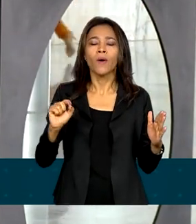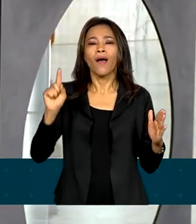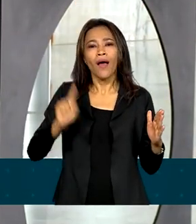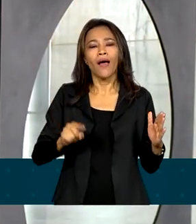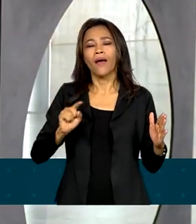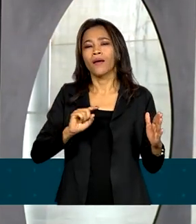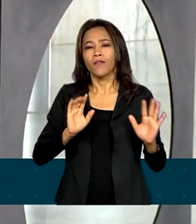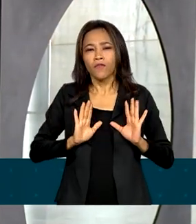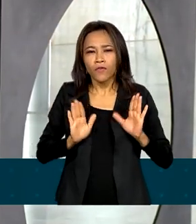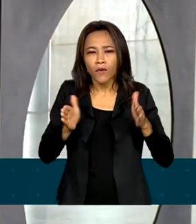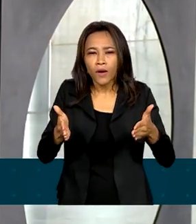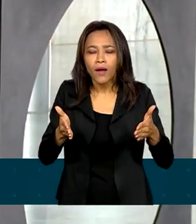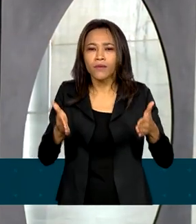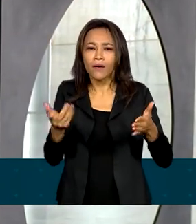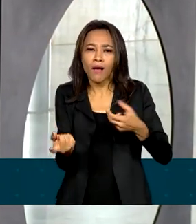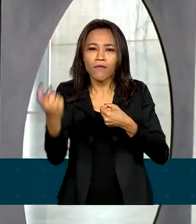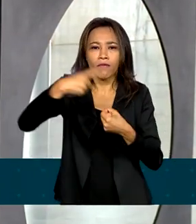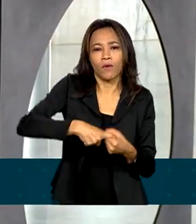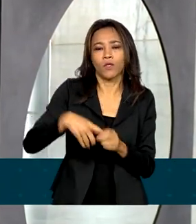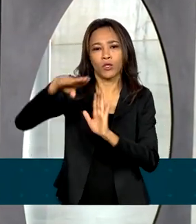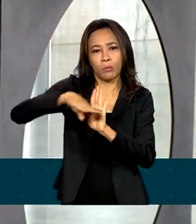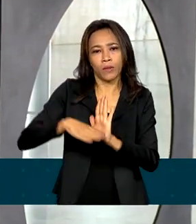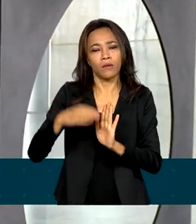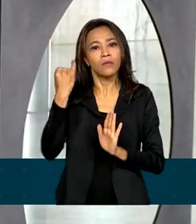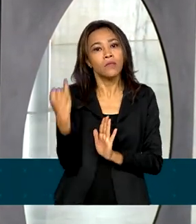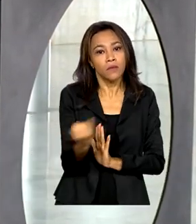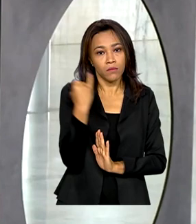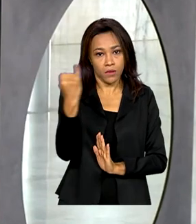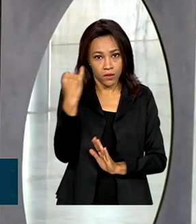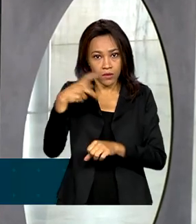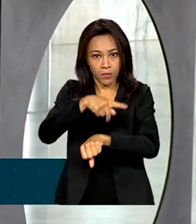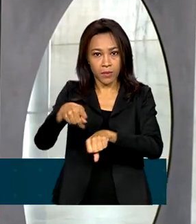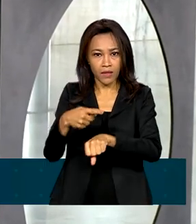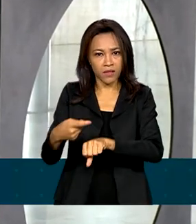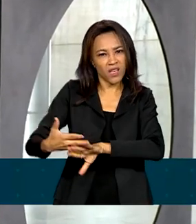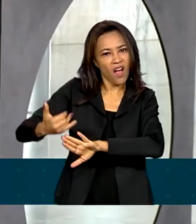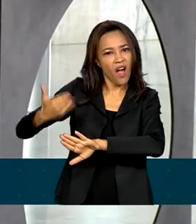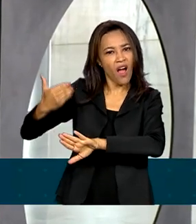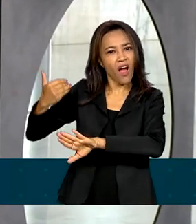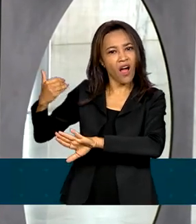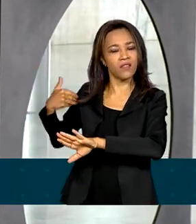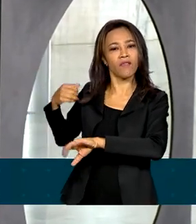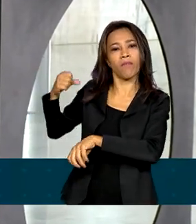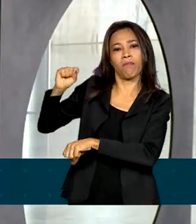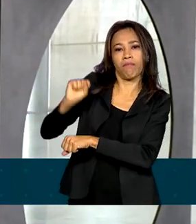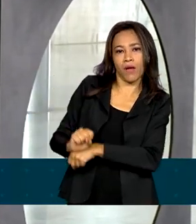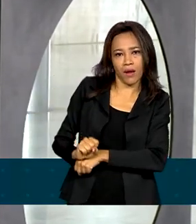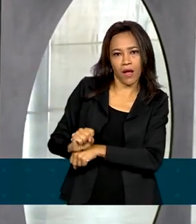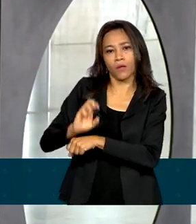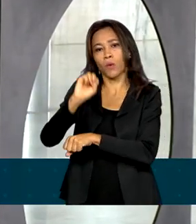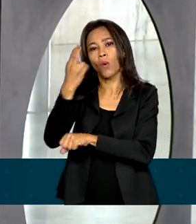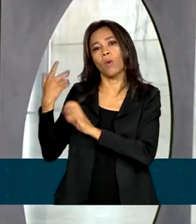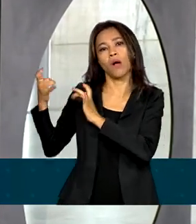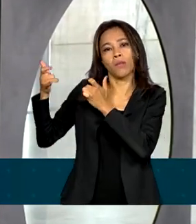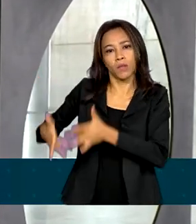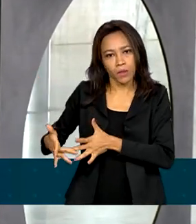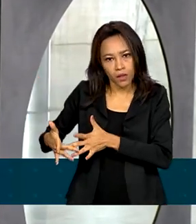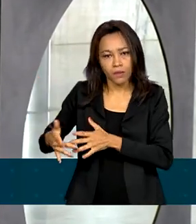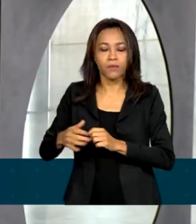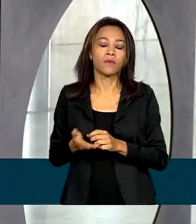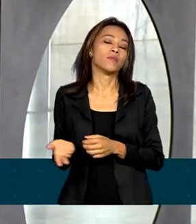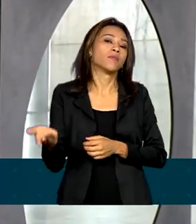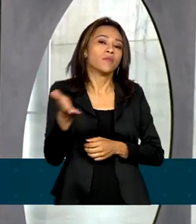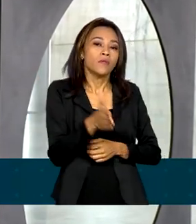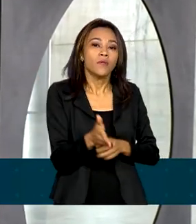retomada de programas importantes para o país que haviam sido interrompidos ou abandonados. A